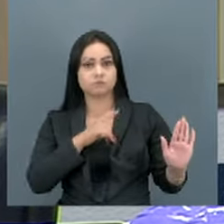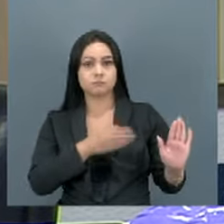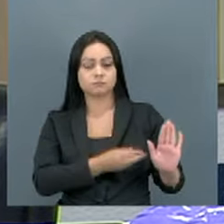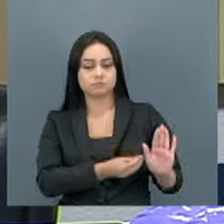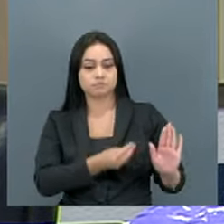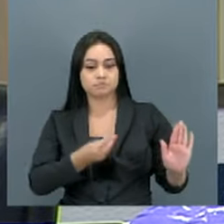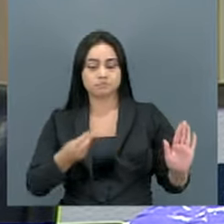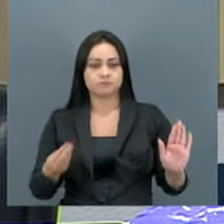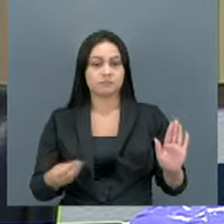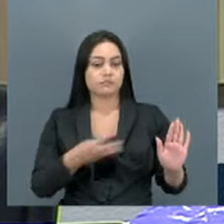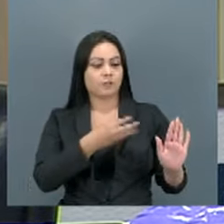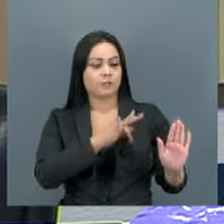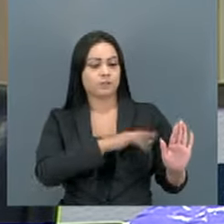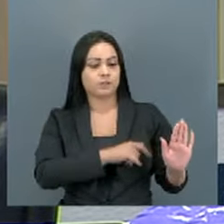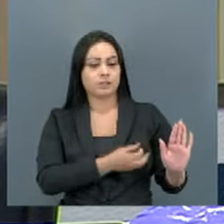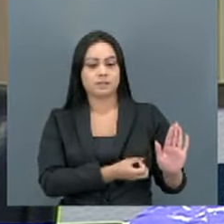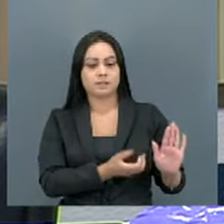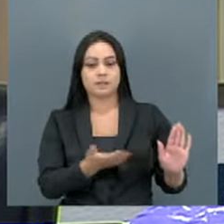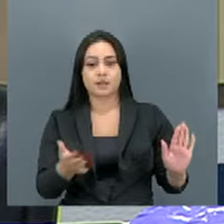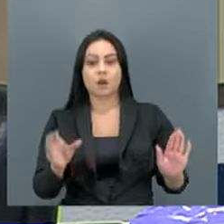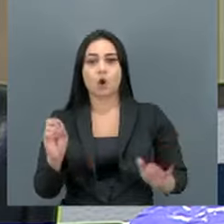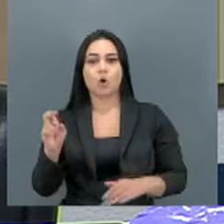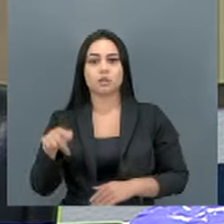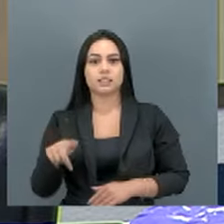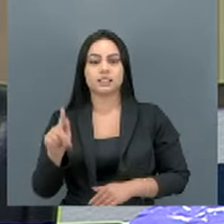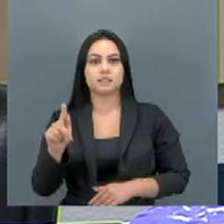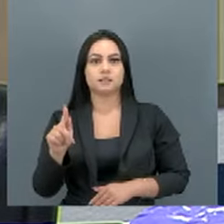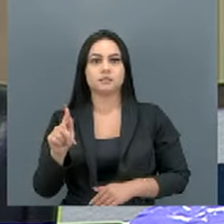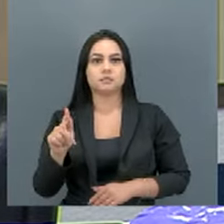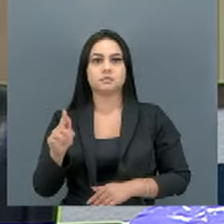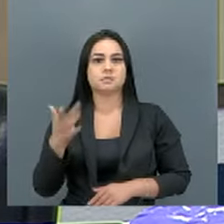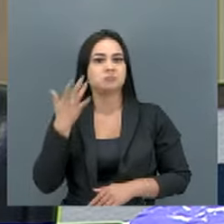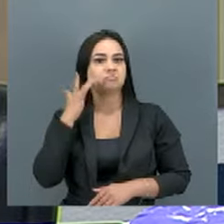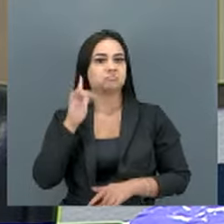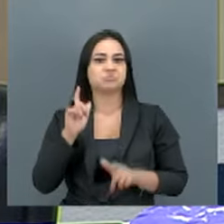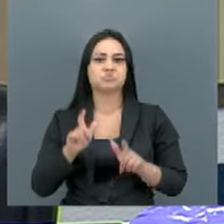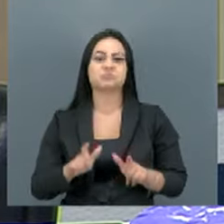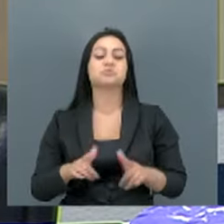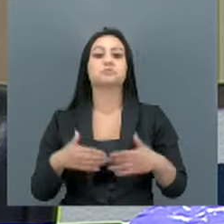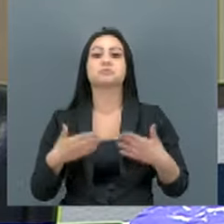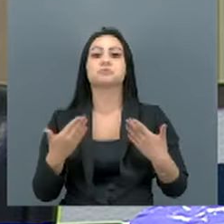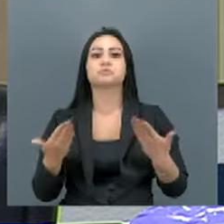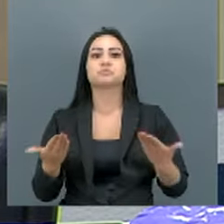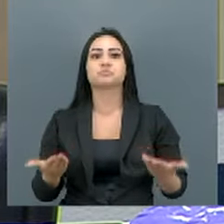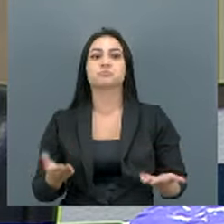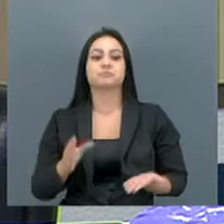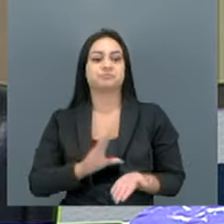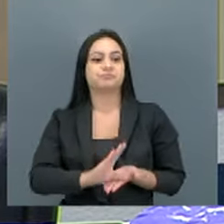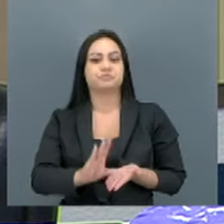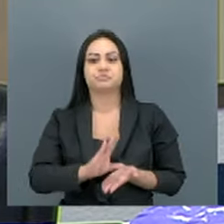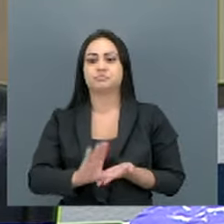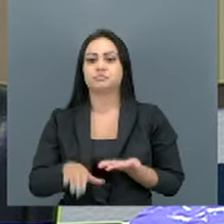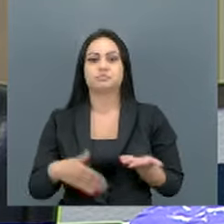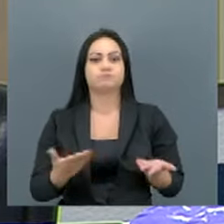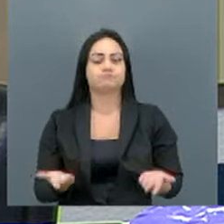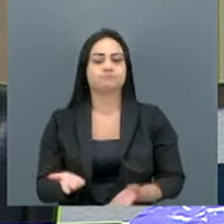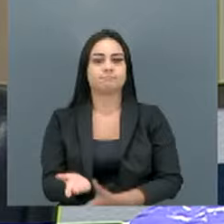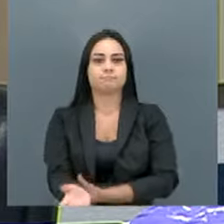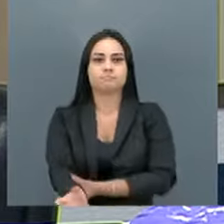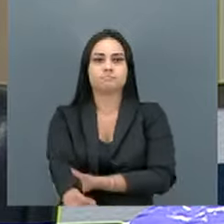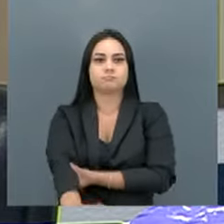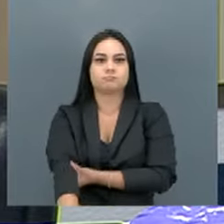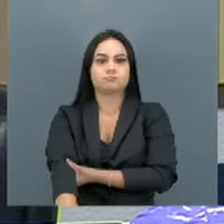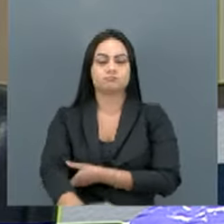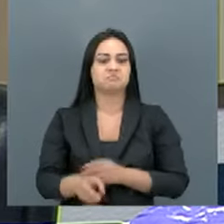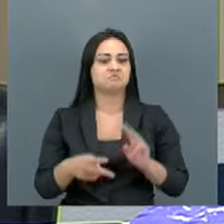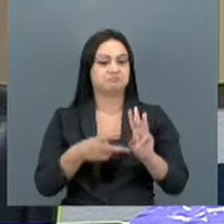as ONG, mas as ONG não sei aonde que fica com a recurso. As